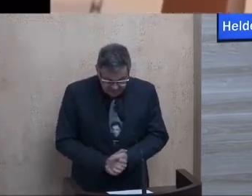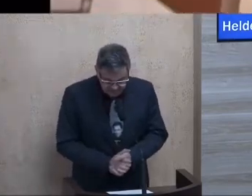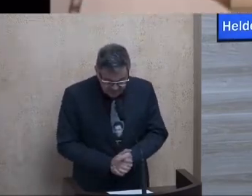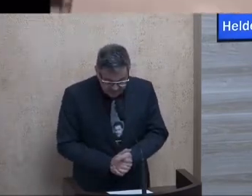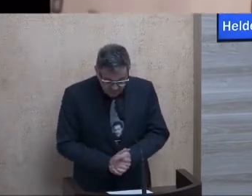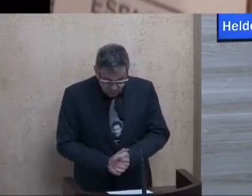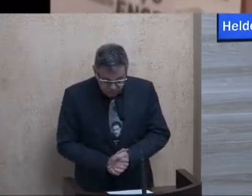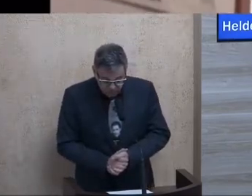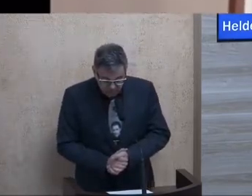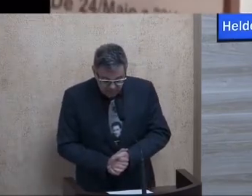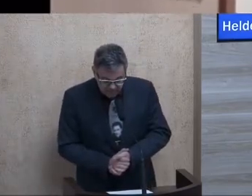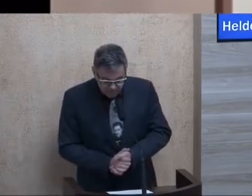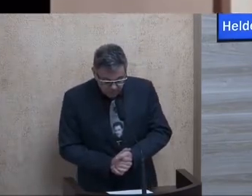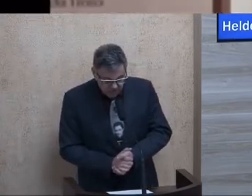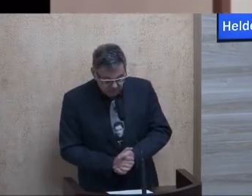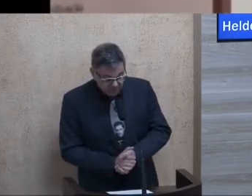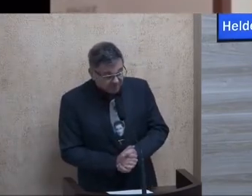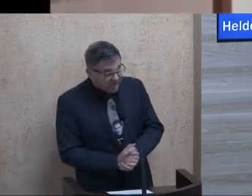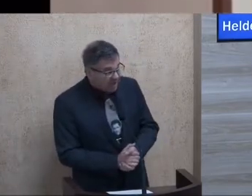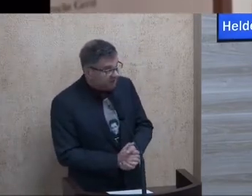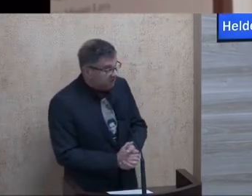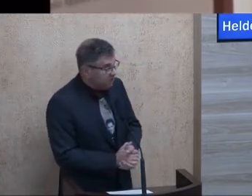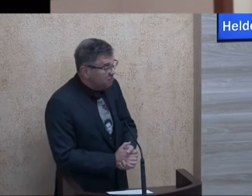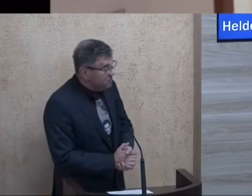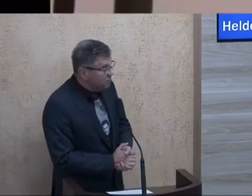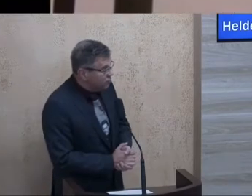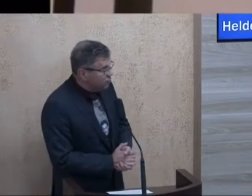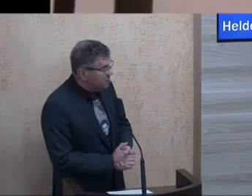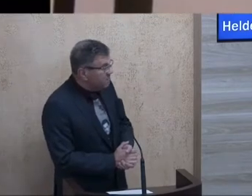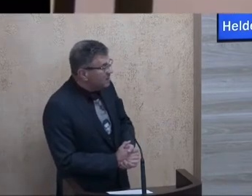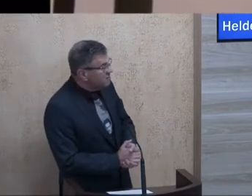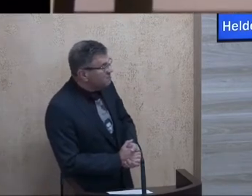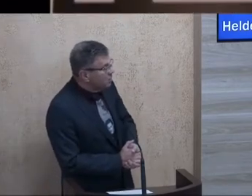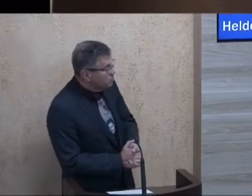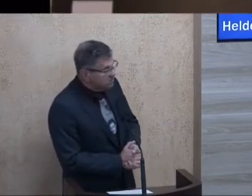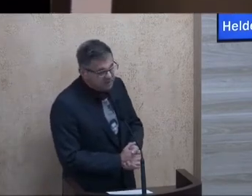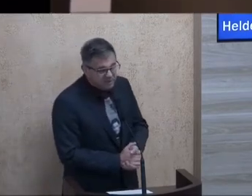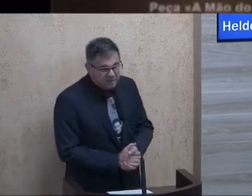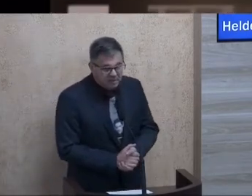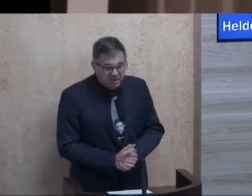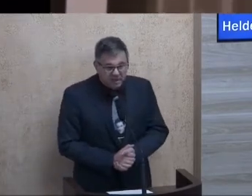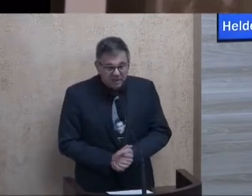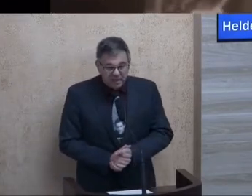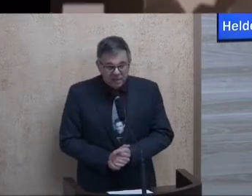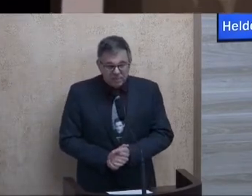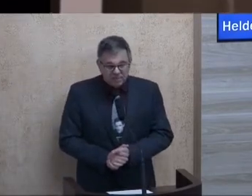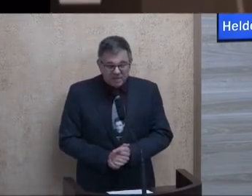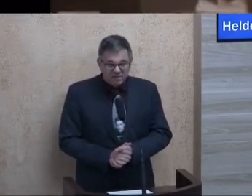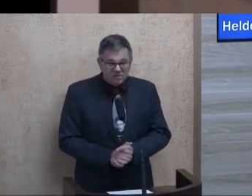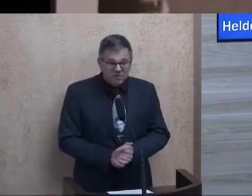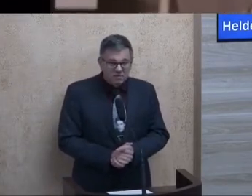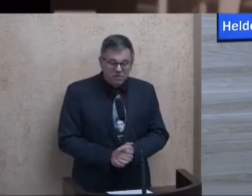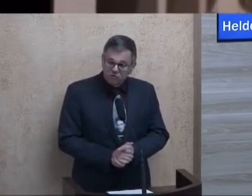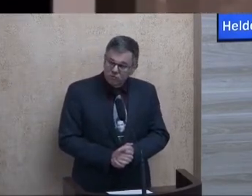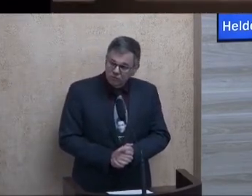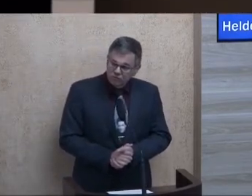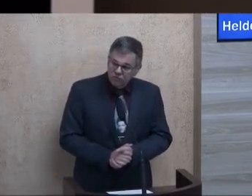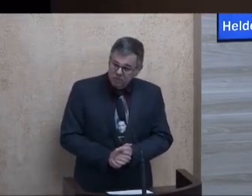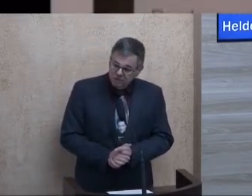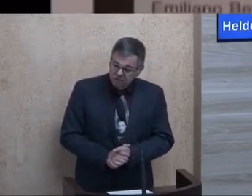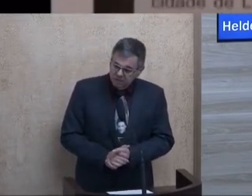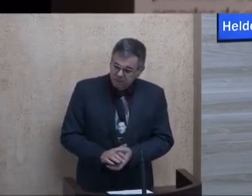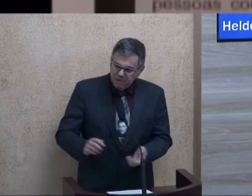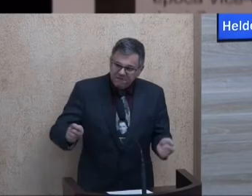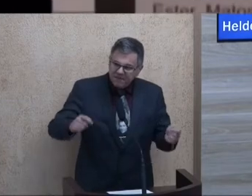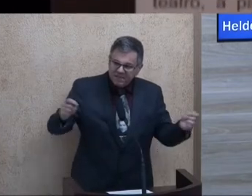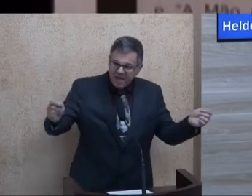entrada, o seu Emiliano, ele prestava serviços de varrição. Ele prestava serviços,